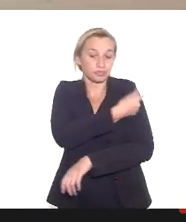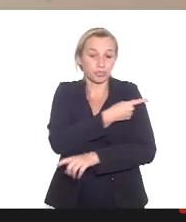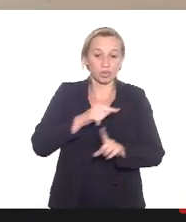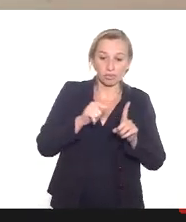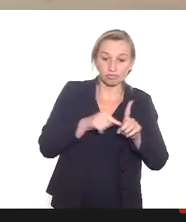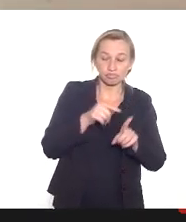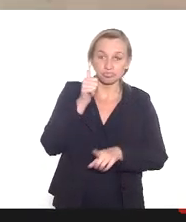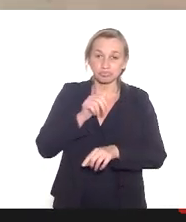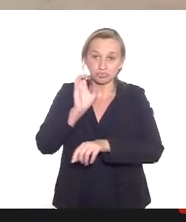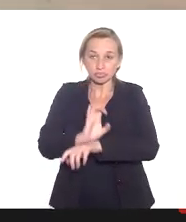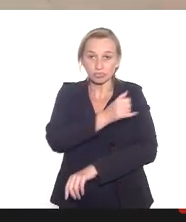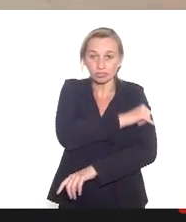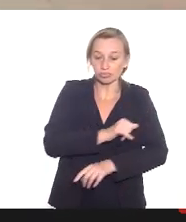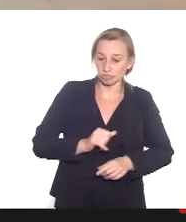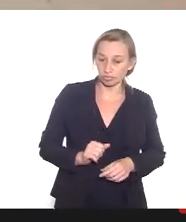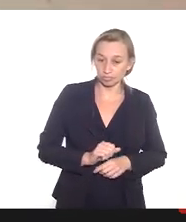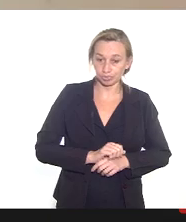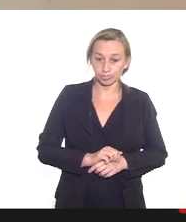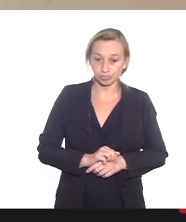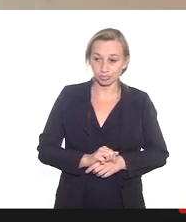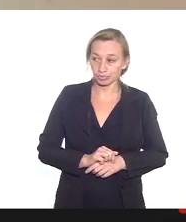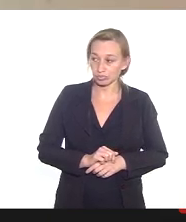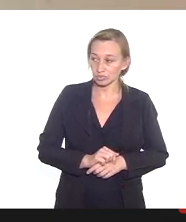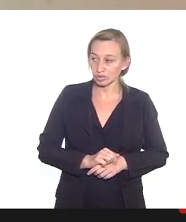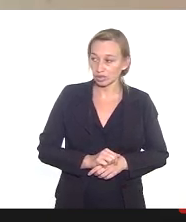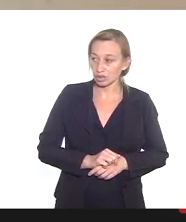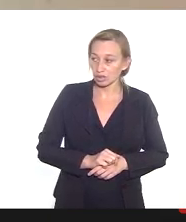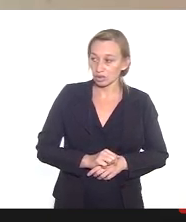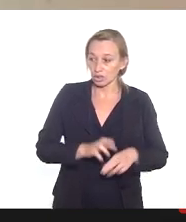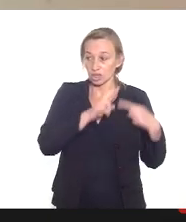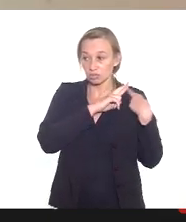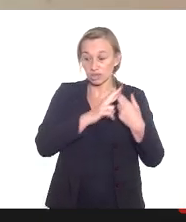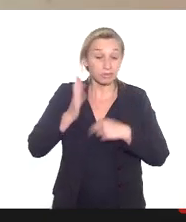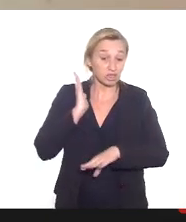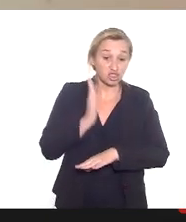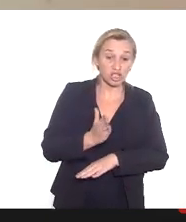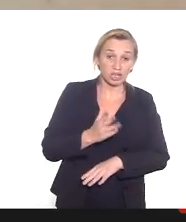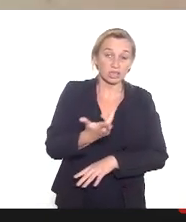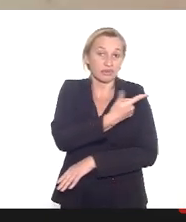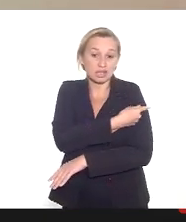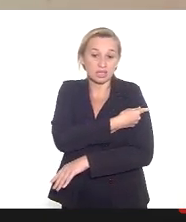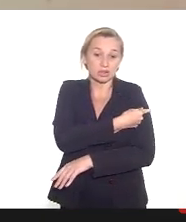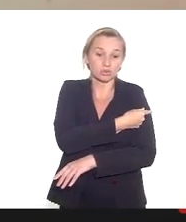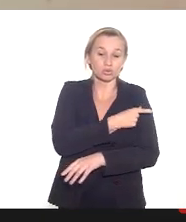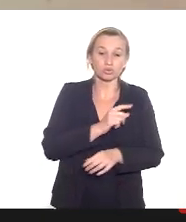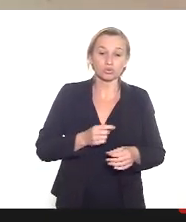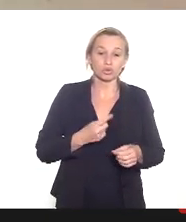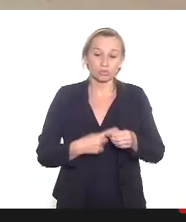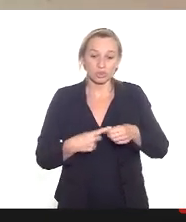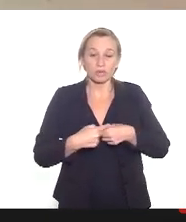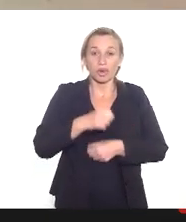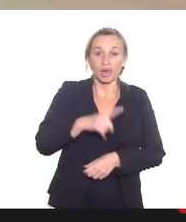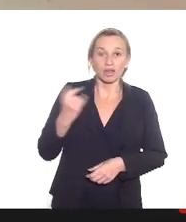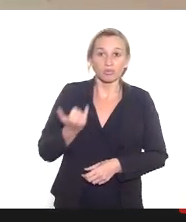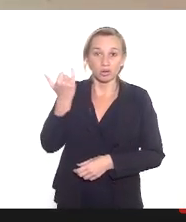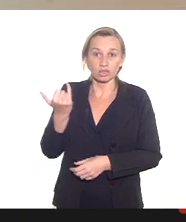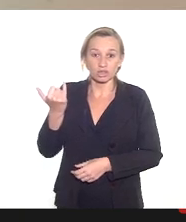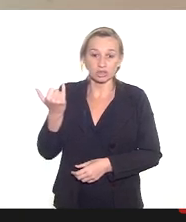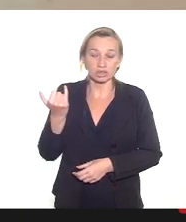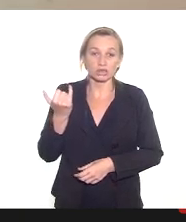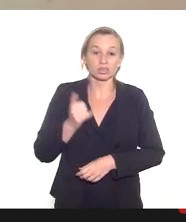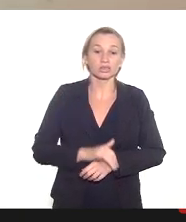Estado do Rio de Janeiro entendemos ser uma responsabilidade direta da vacinação do município mas é importante se